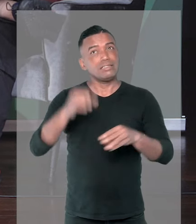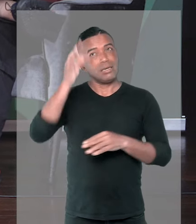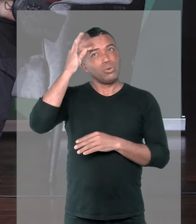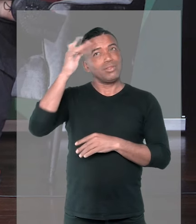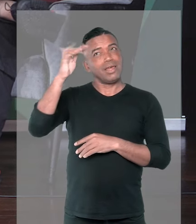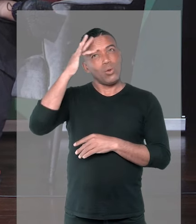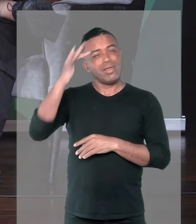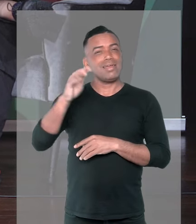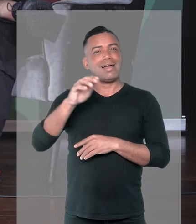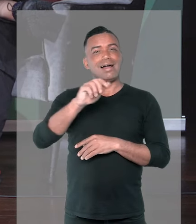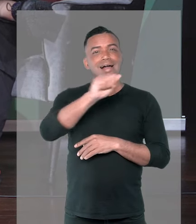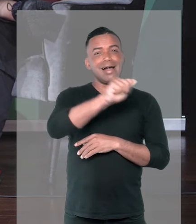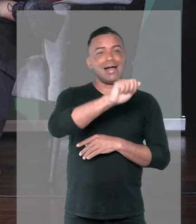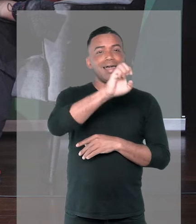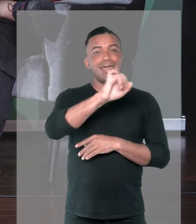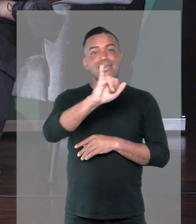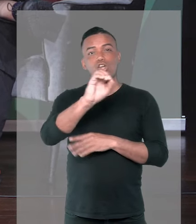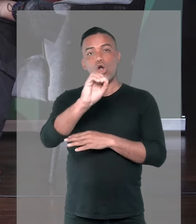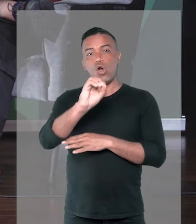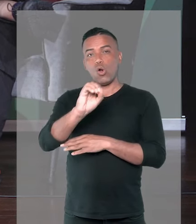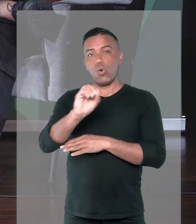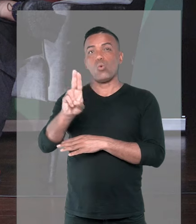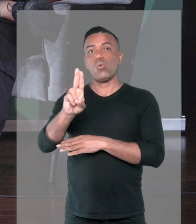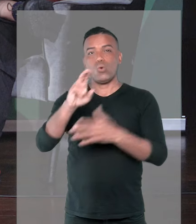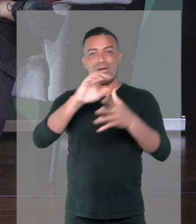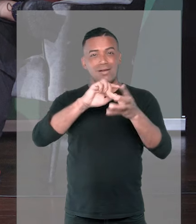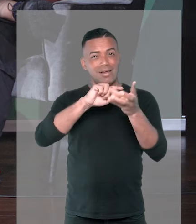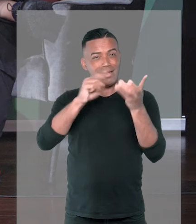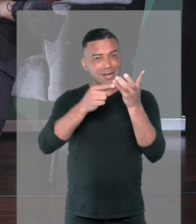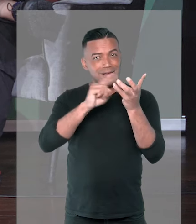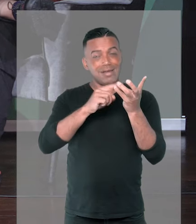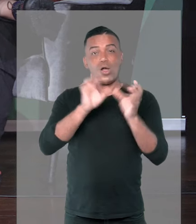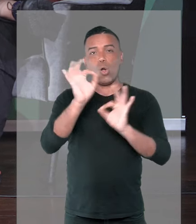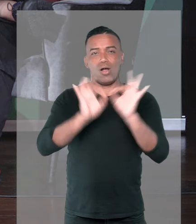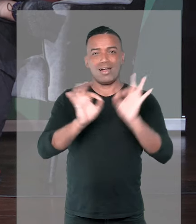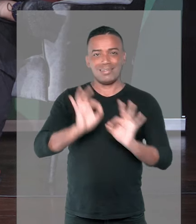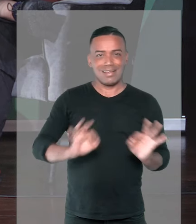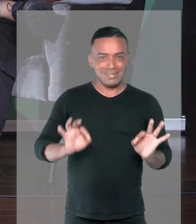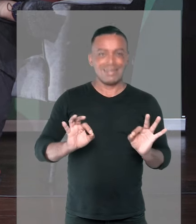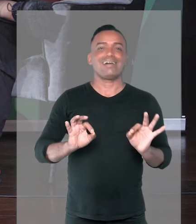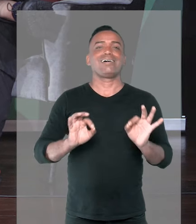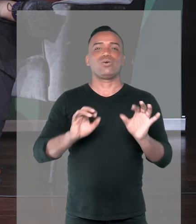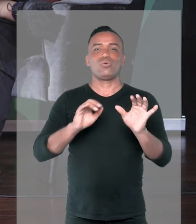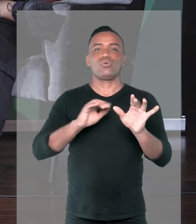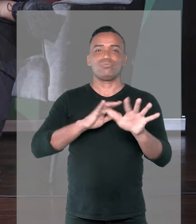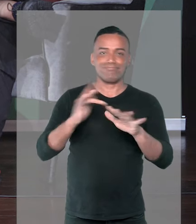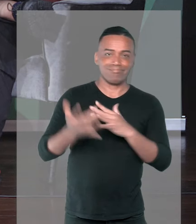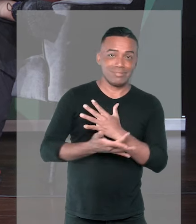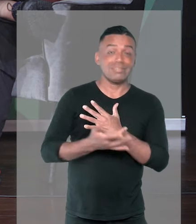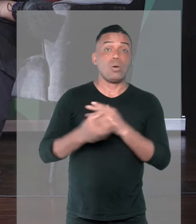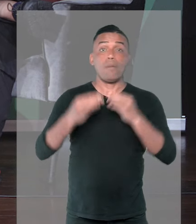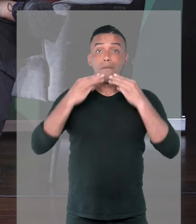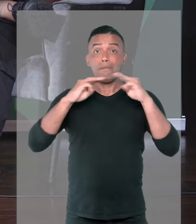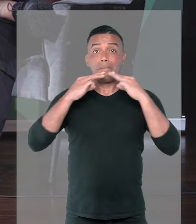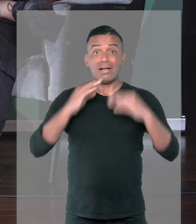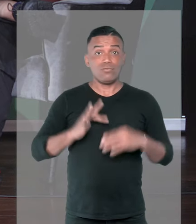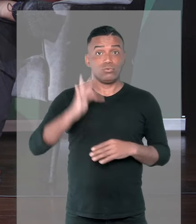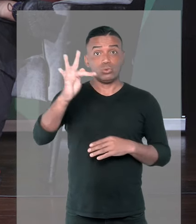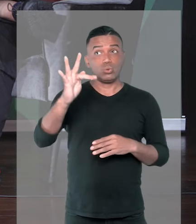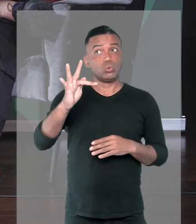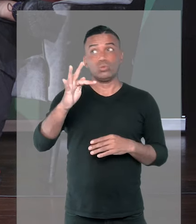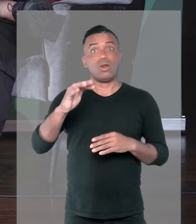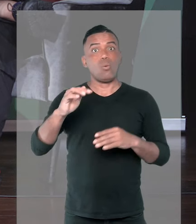aeou onde você desenha organizações em rede o marketing do Futuro tem um desenho do negócio onde ele não é